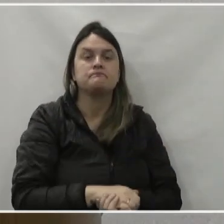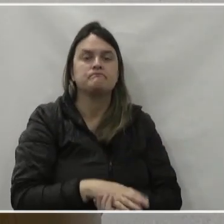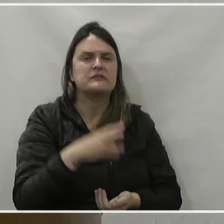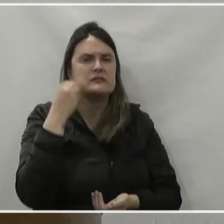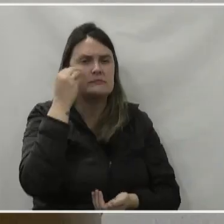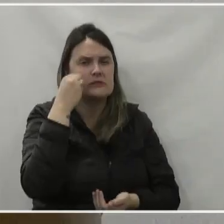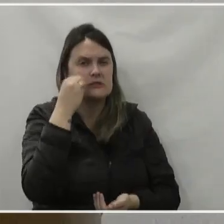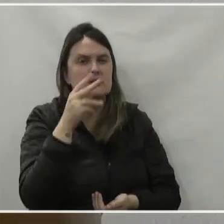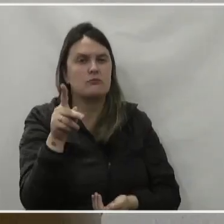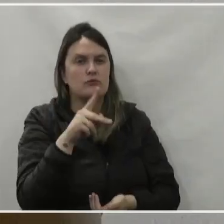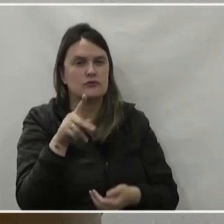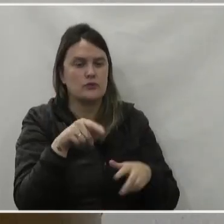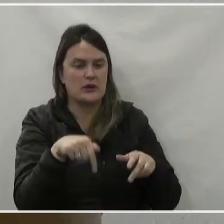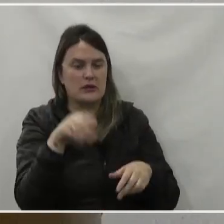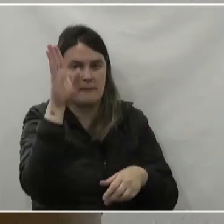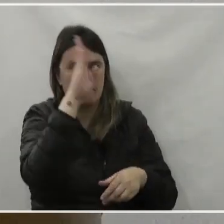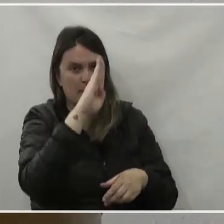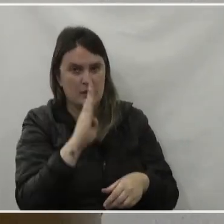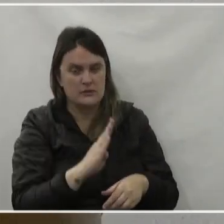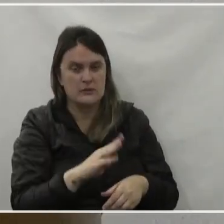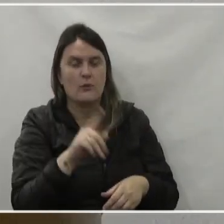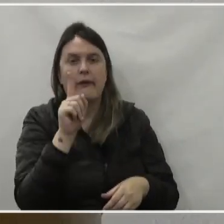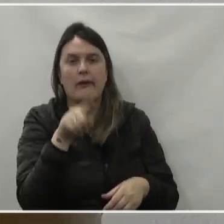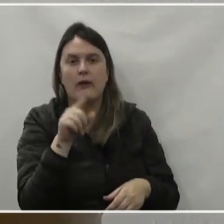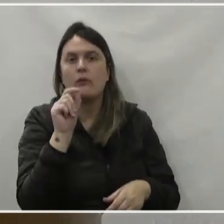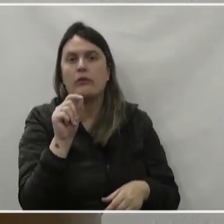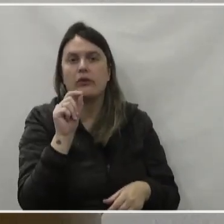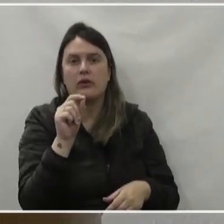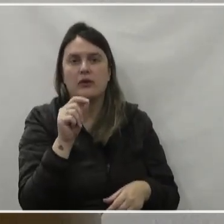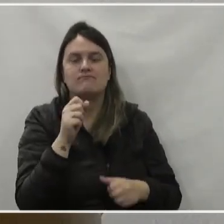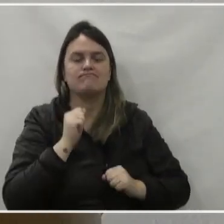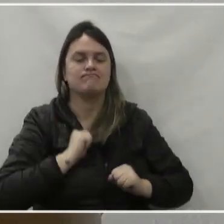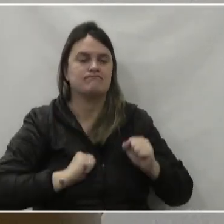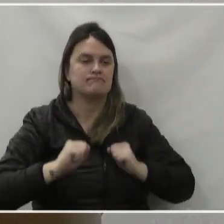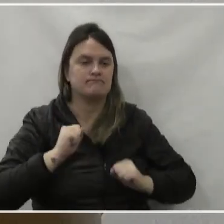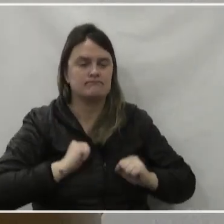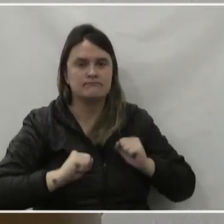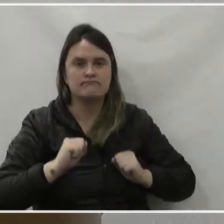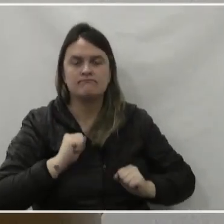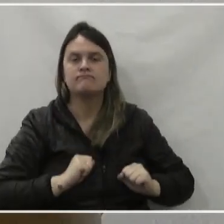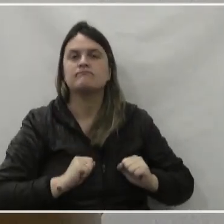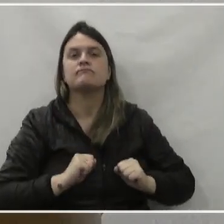dos professores brasileiros hoje é de angústia,